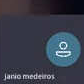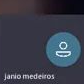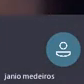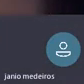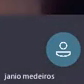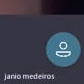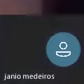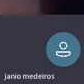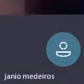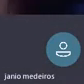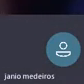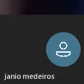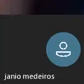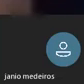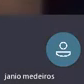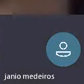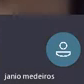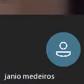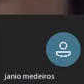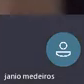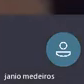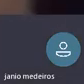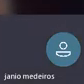Ei, eles estão aparecendo. Então tá. E aí, hein?